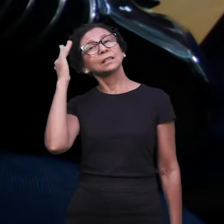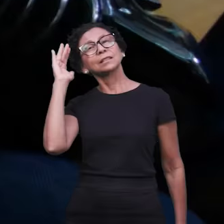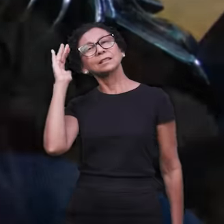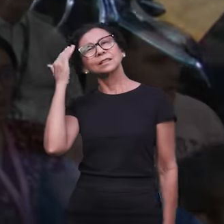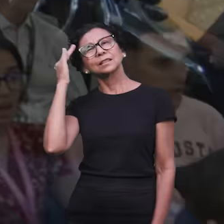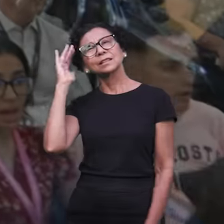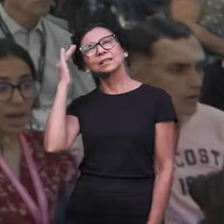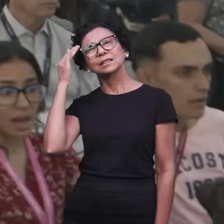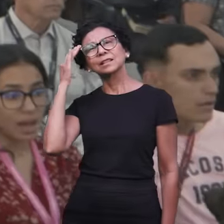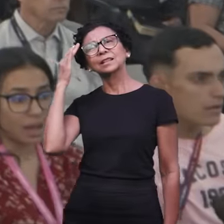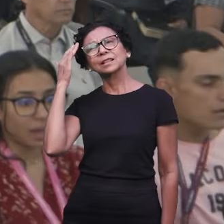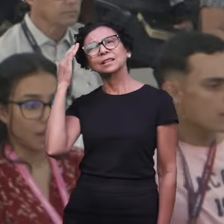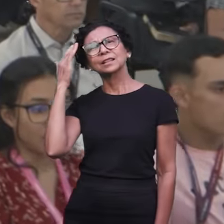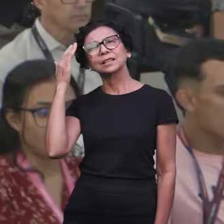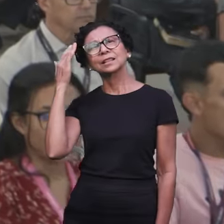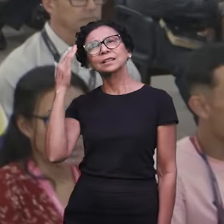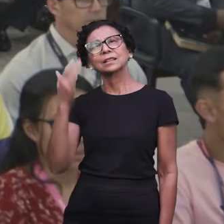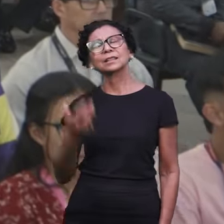compreender